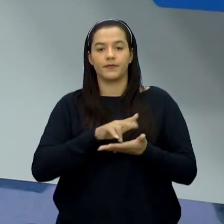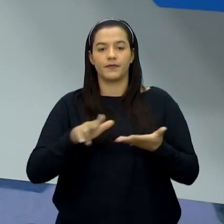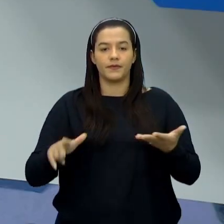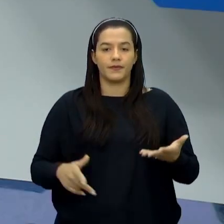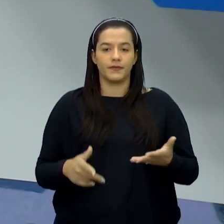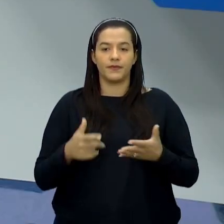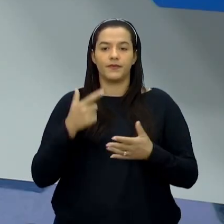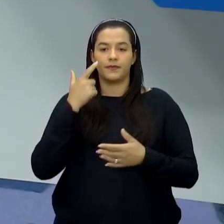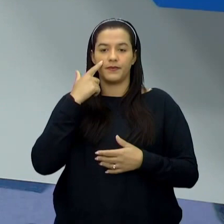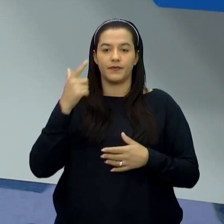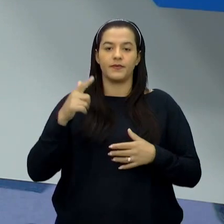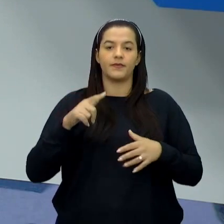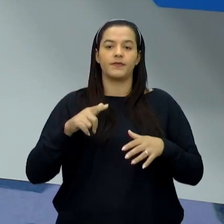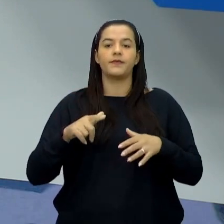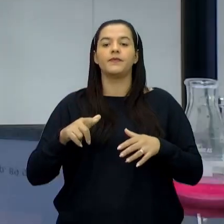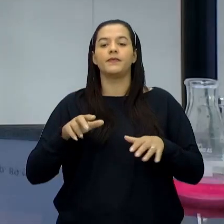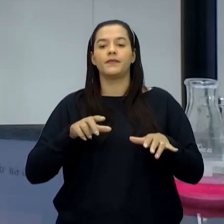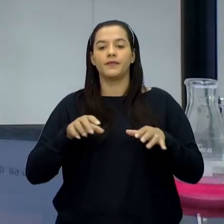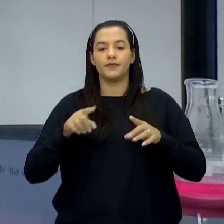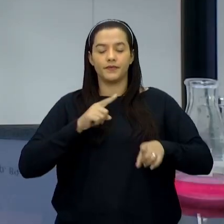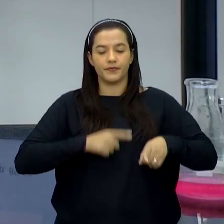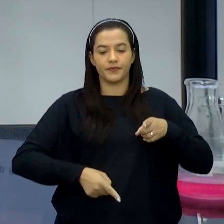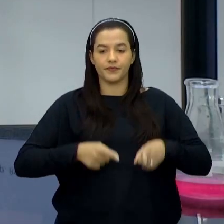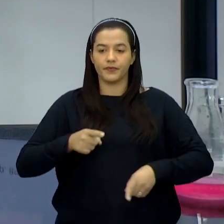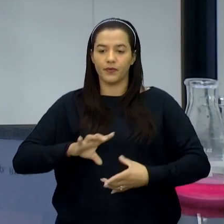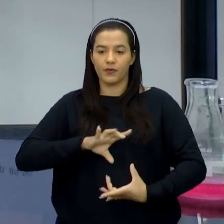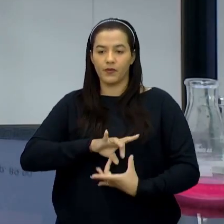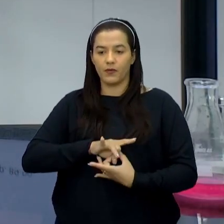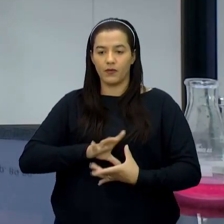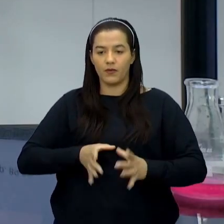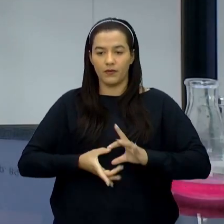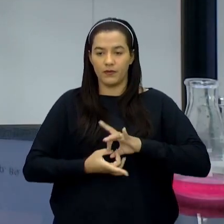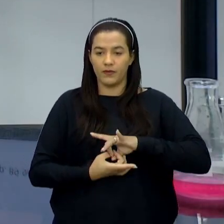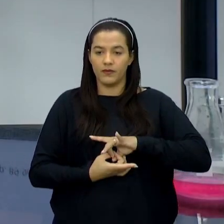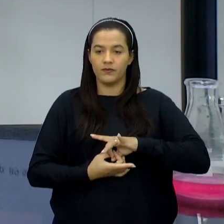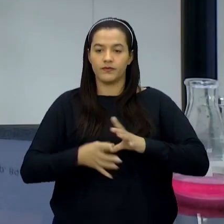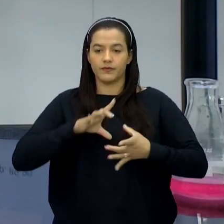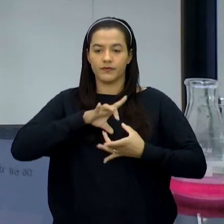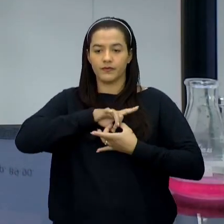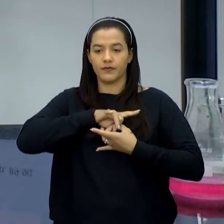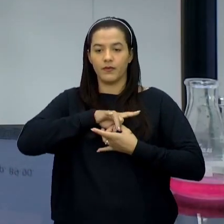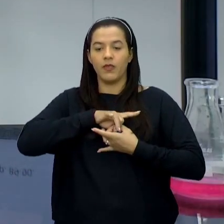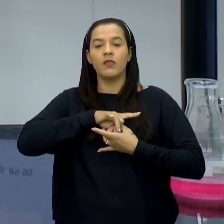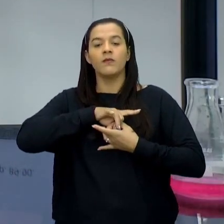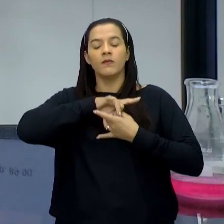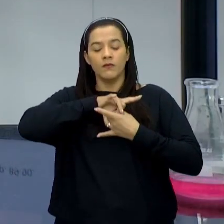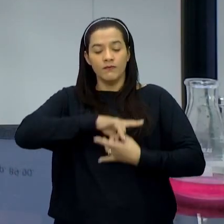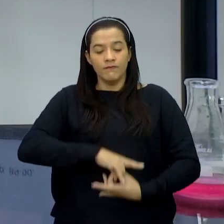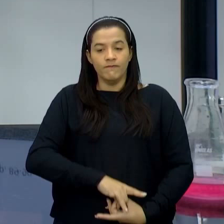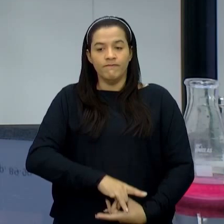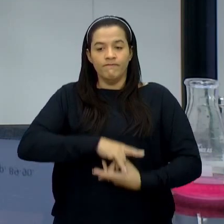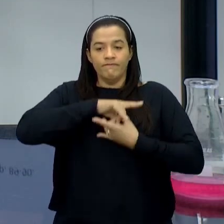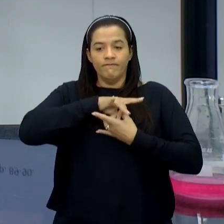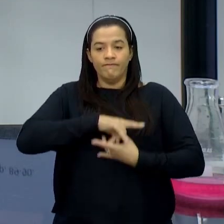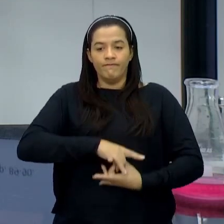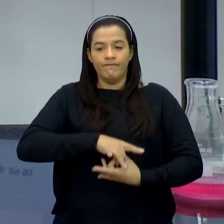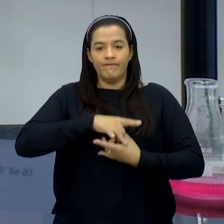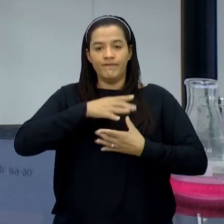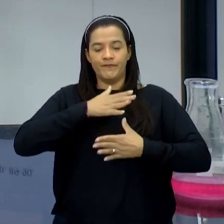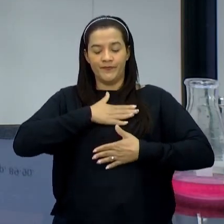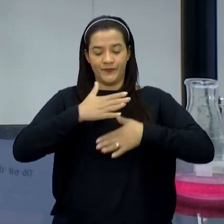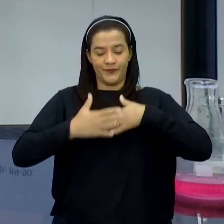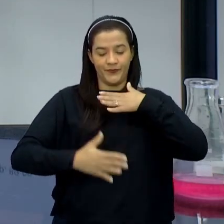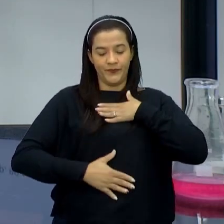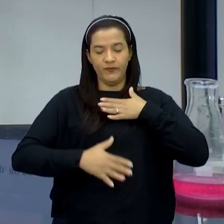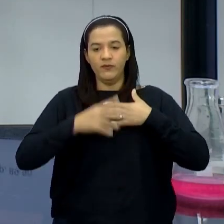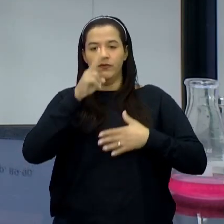uma engrenagem, né? Isso mesmo. E aí, esse corpo vai ter forças para se